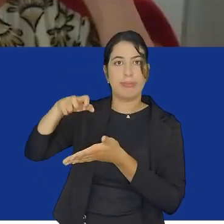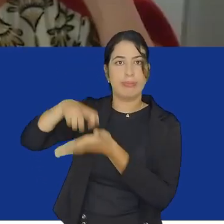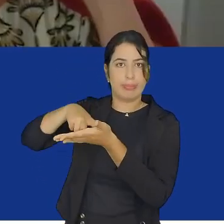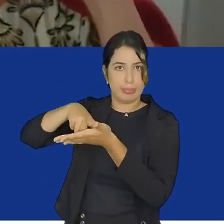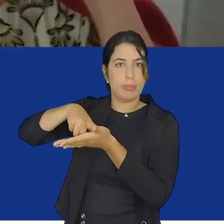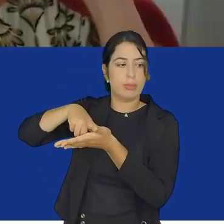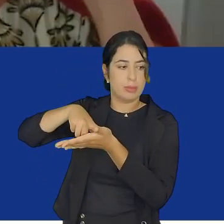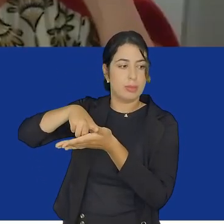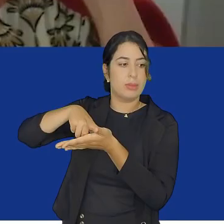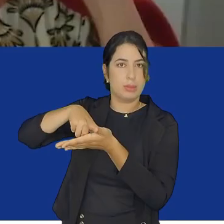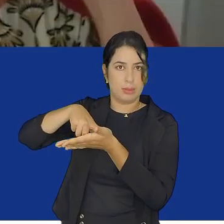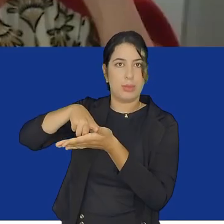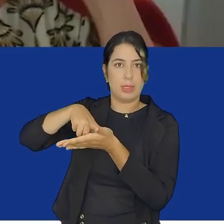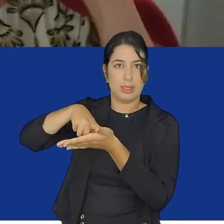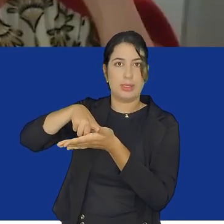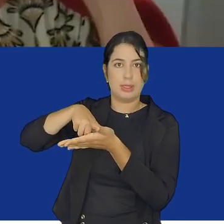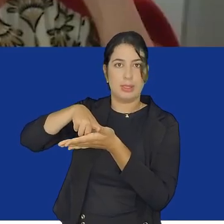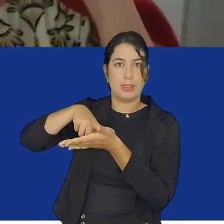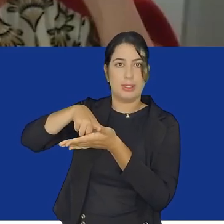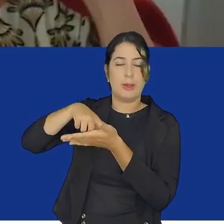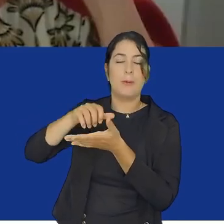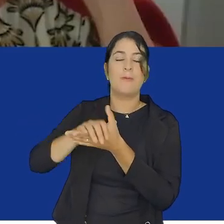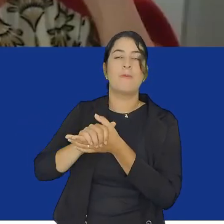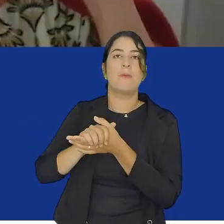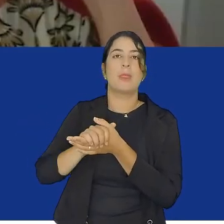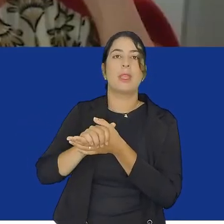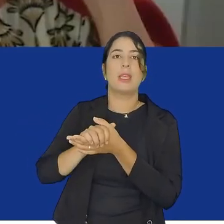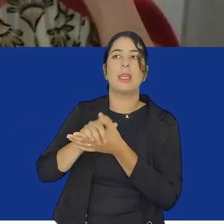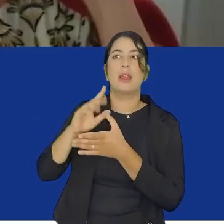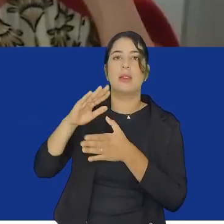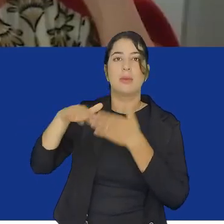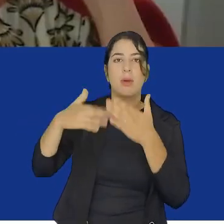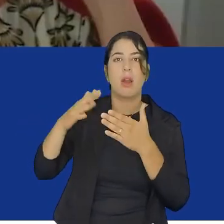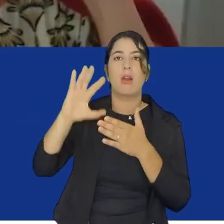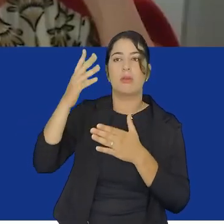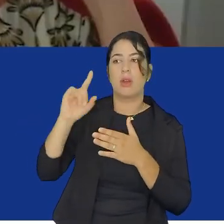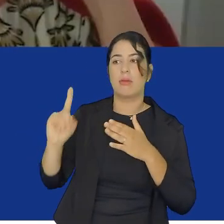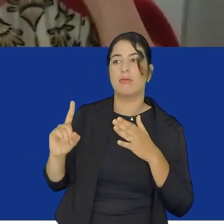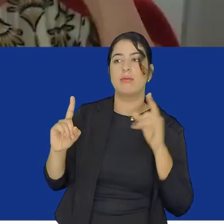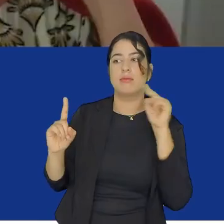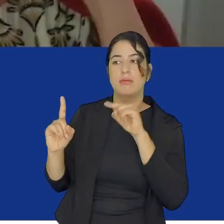rapidinho, assim, eu vou pedir para a gente fazer bem rapidinho por conta do tempo, mas